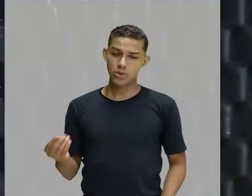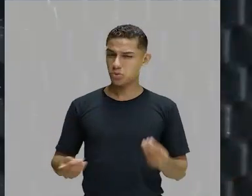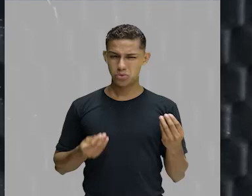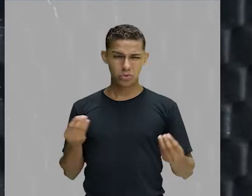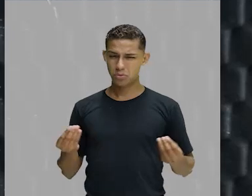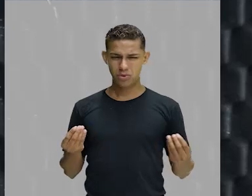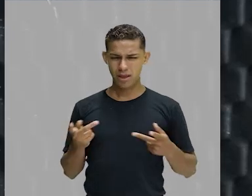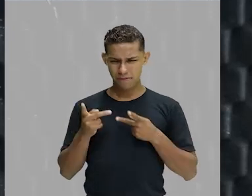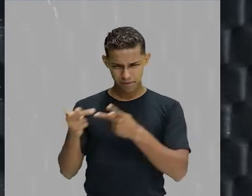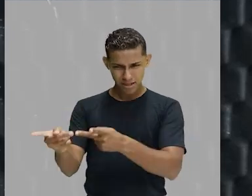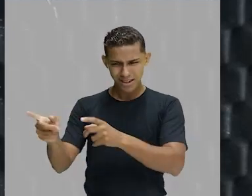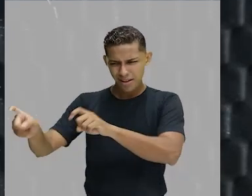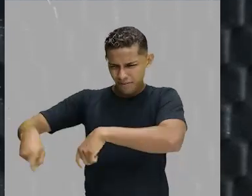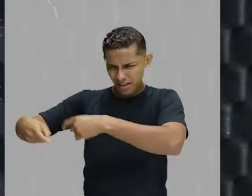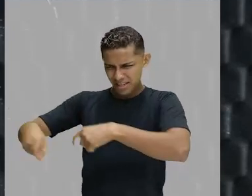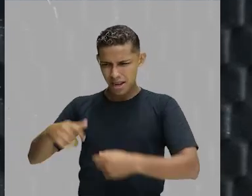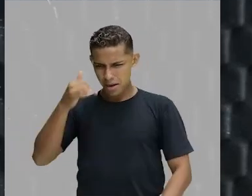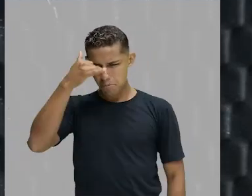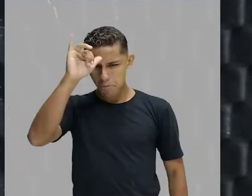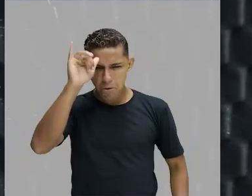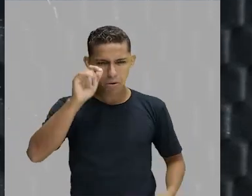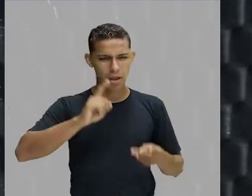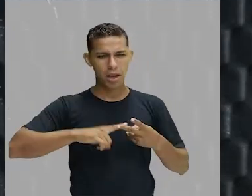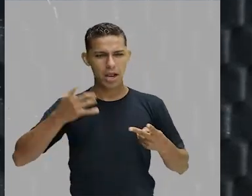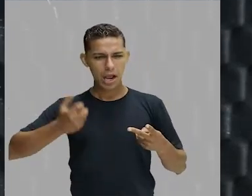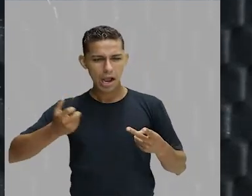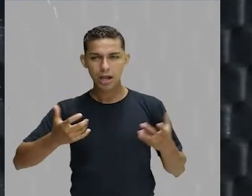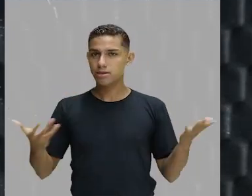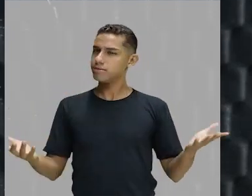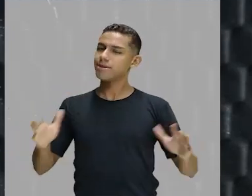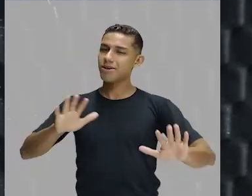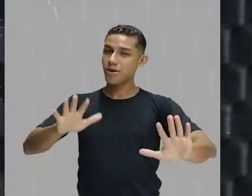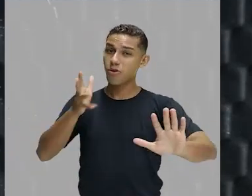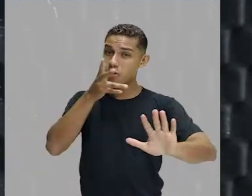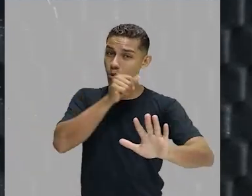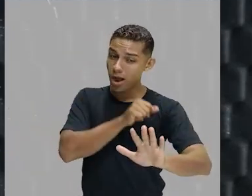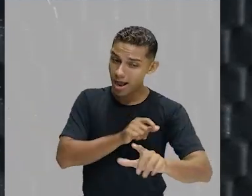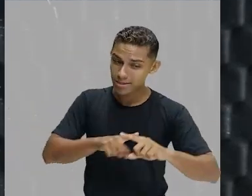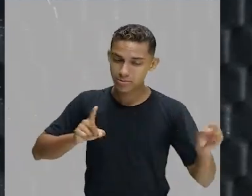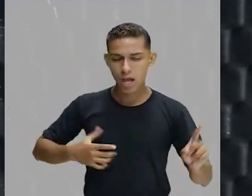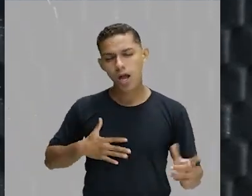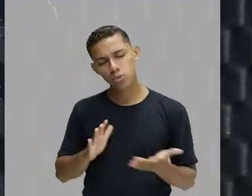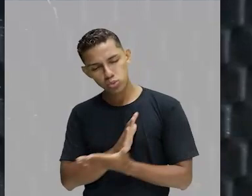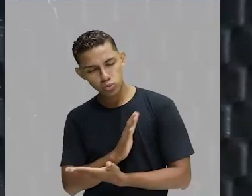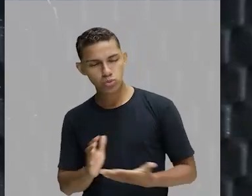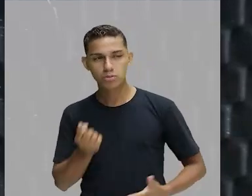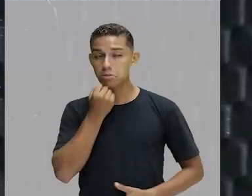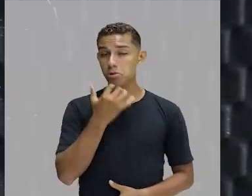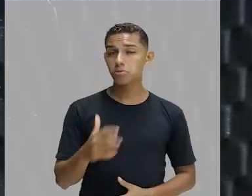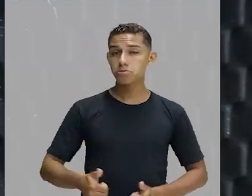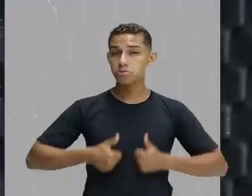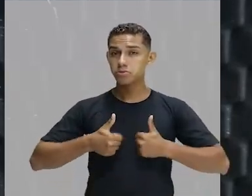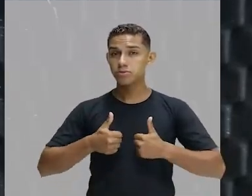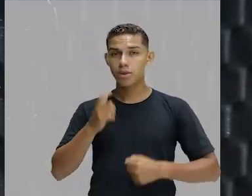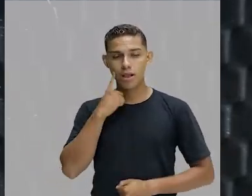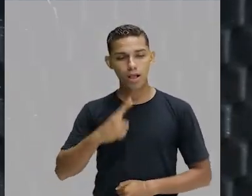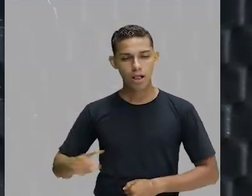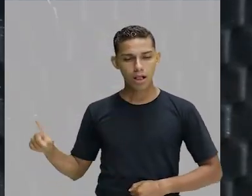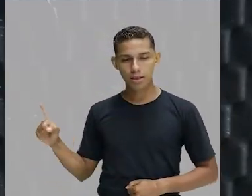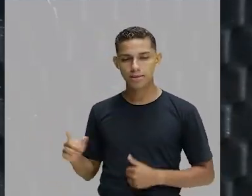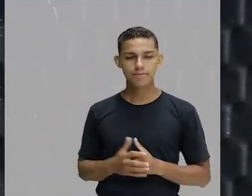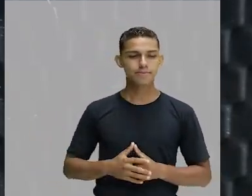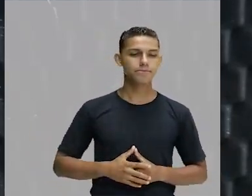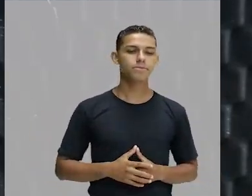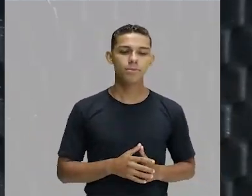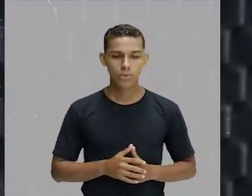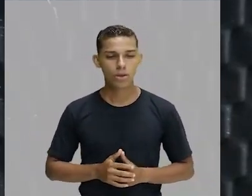vai visitar fazenda, vai ver boi, vai ver vaca? Quase isso, mas tem umas coisas bem interessantes. Vamos acompanhar comigo? Vamos lá.